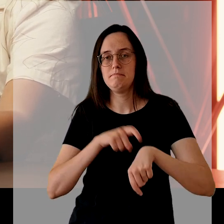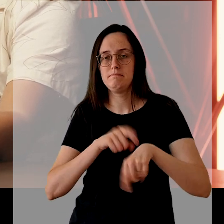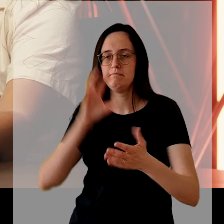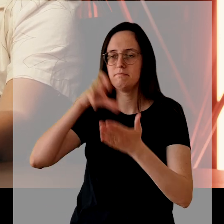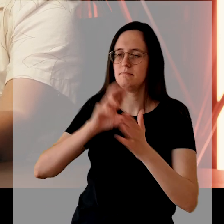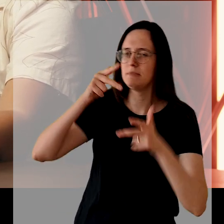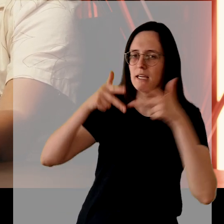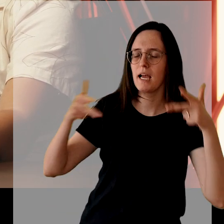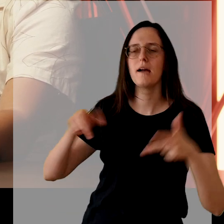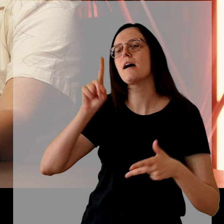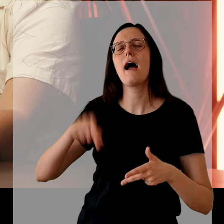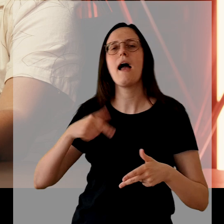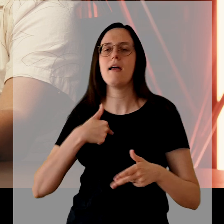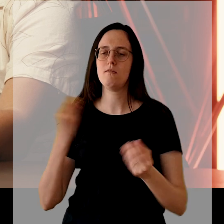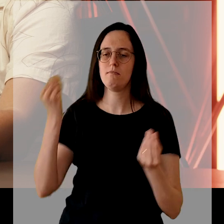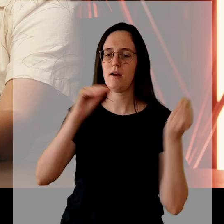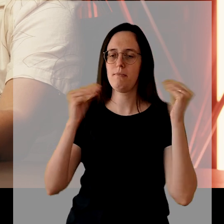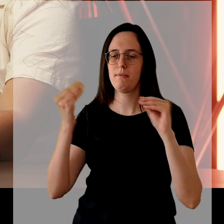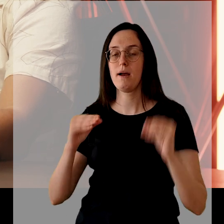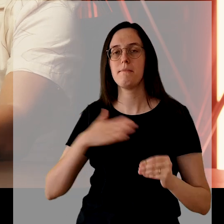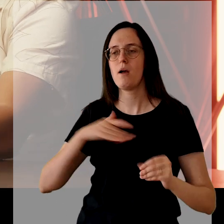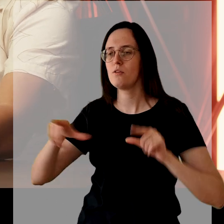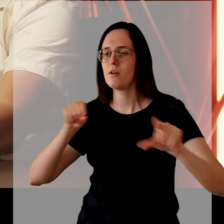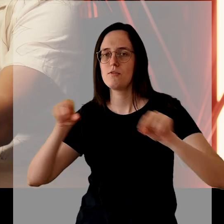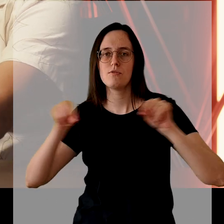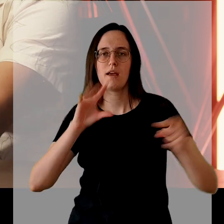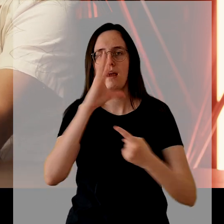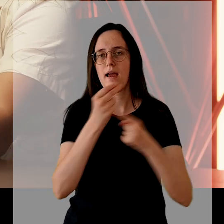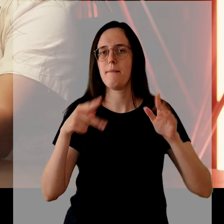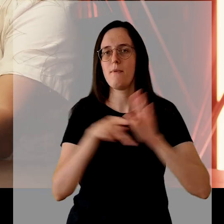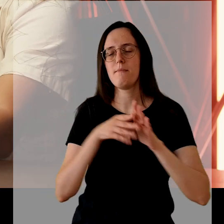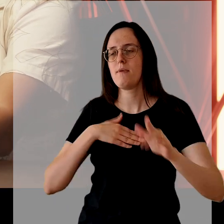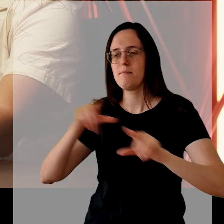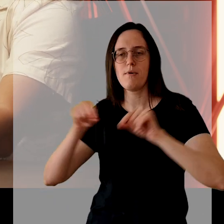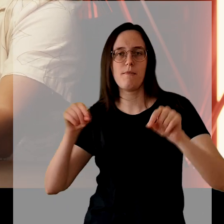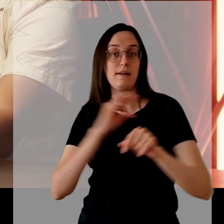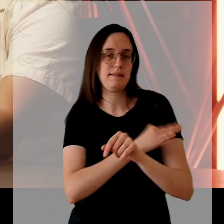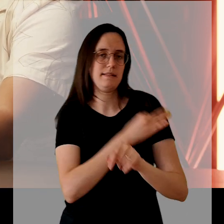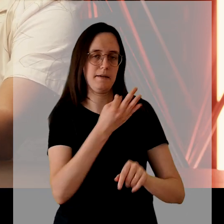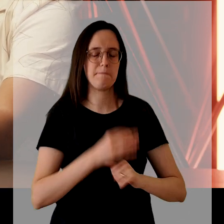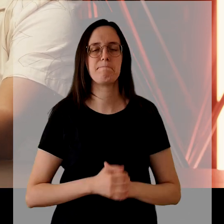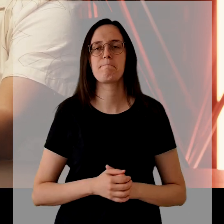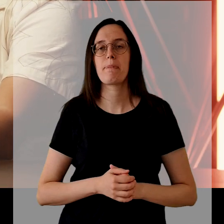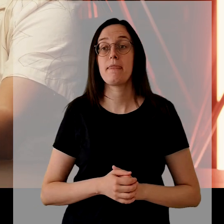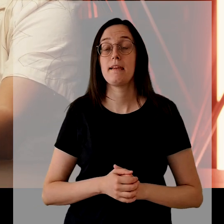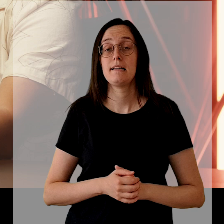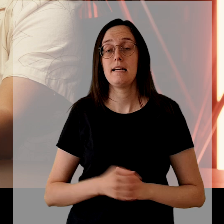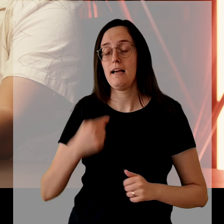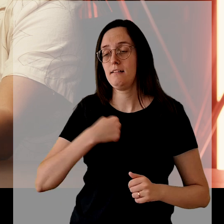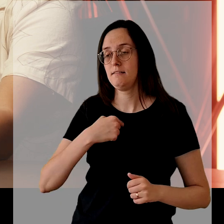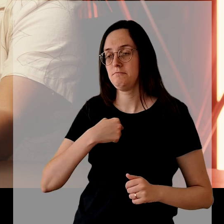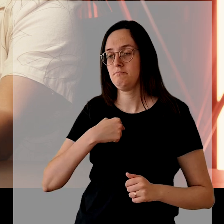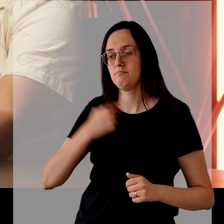necessidades de câmera. Então, era uma maneira, na verdade, de eu sistematizar as minhas escolhas artísticas e as minhas escolhas técnicas.